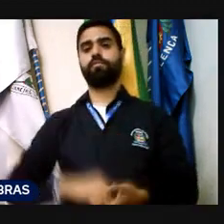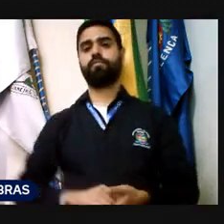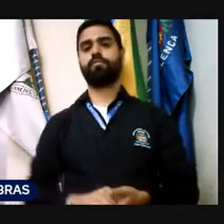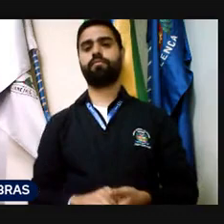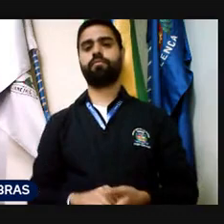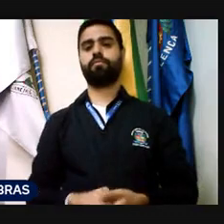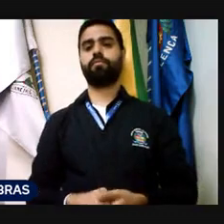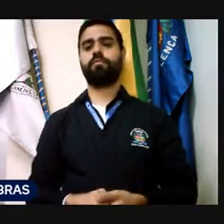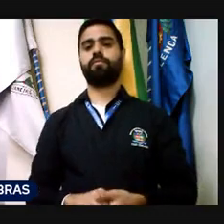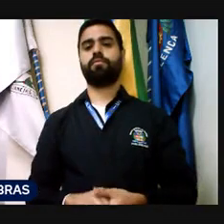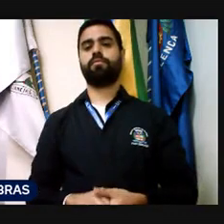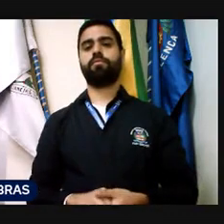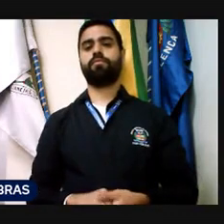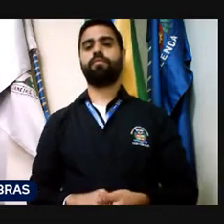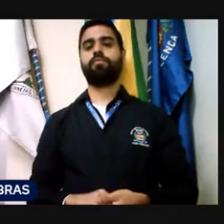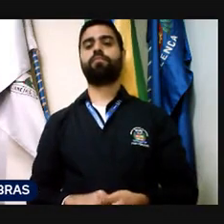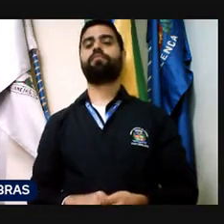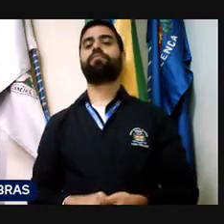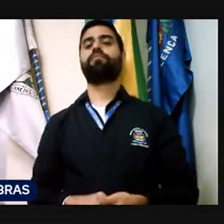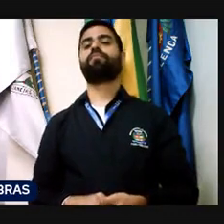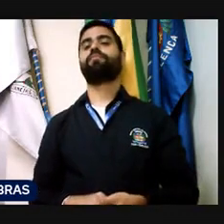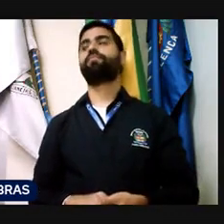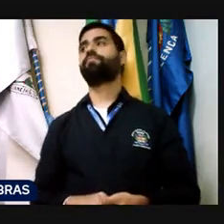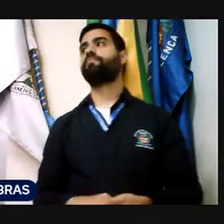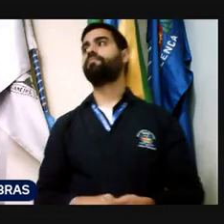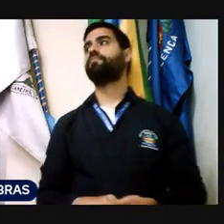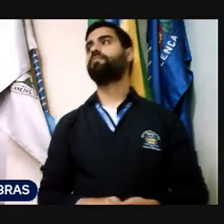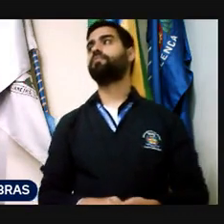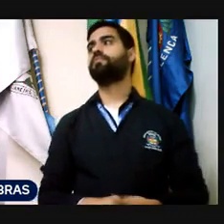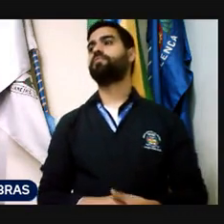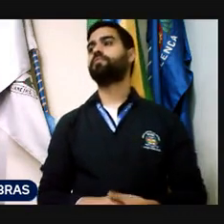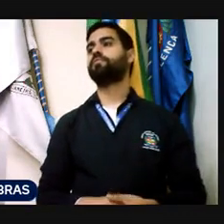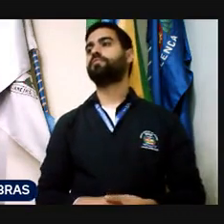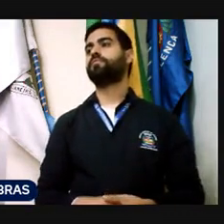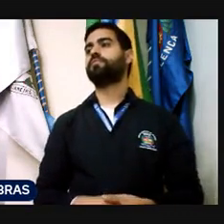concordam permaneçam como estão. Aprovado.